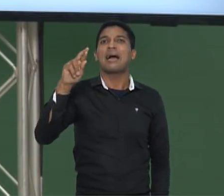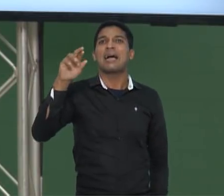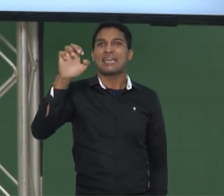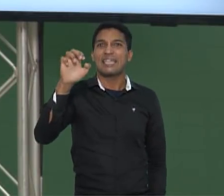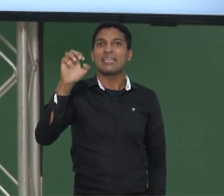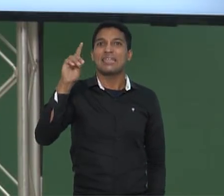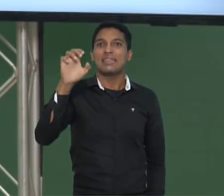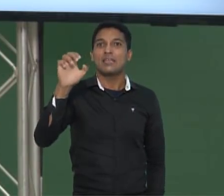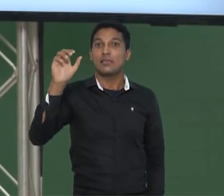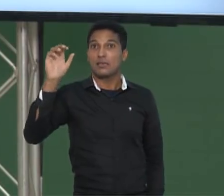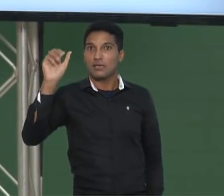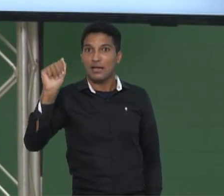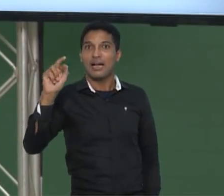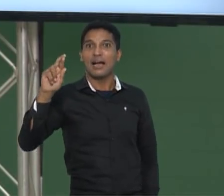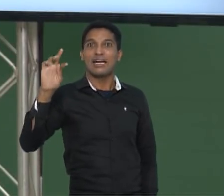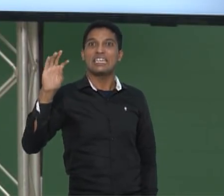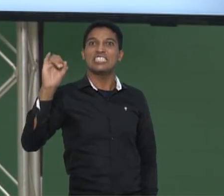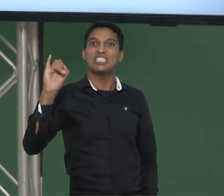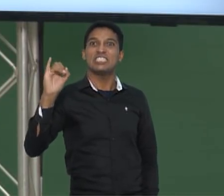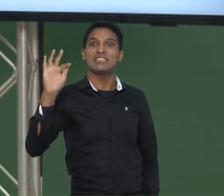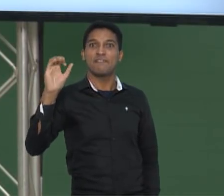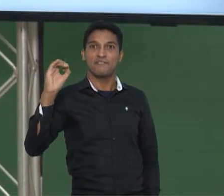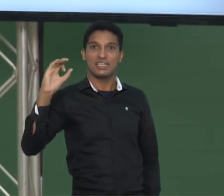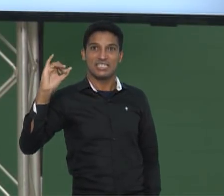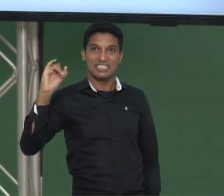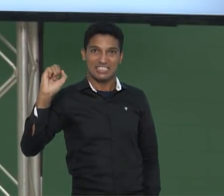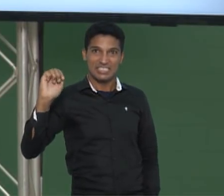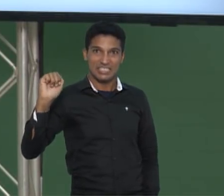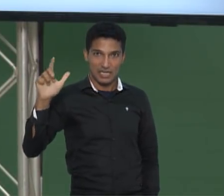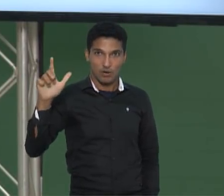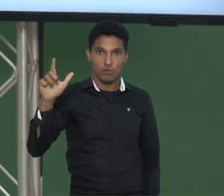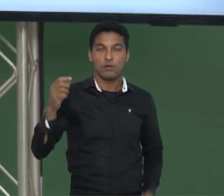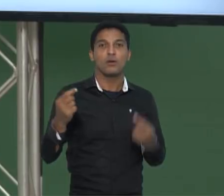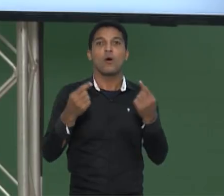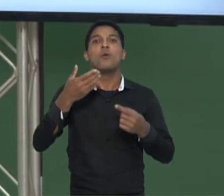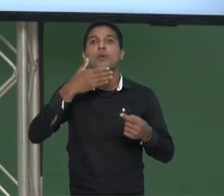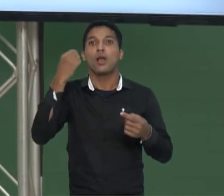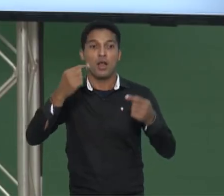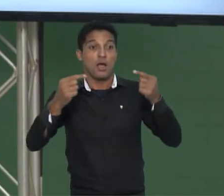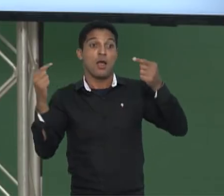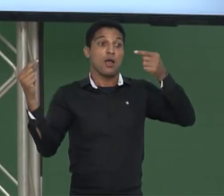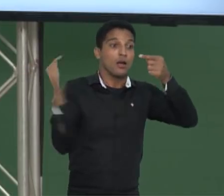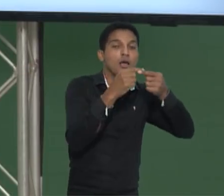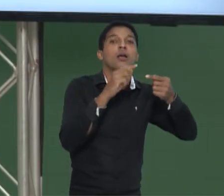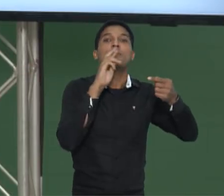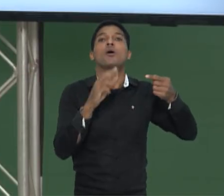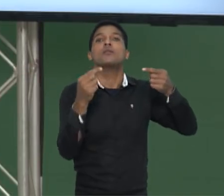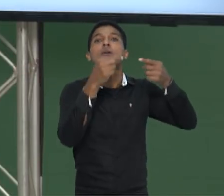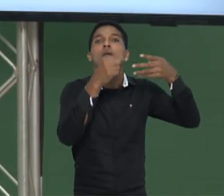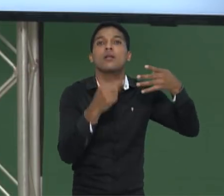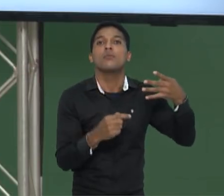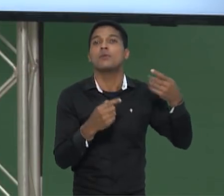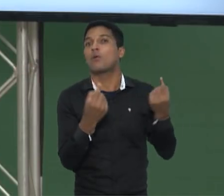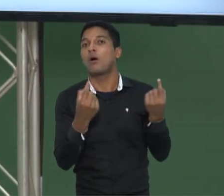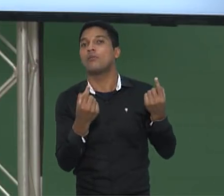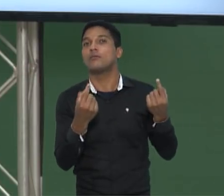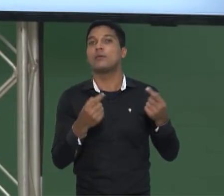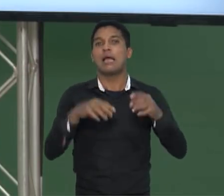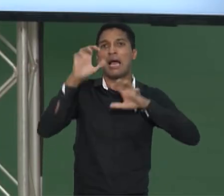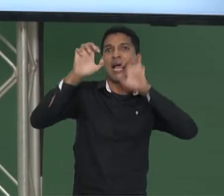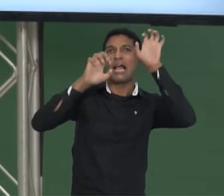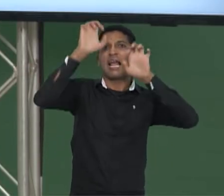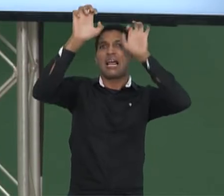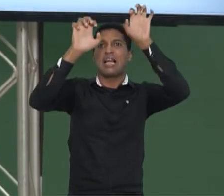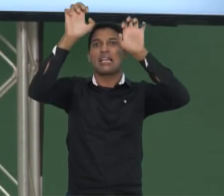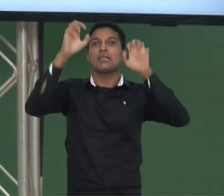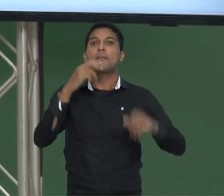as 4 e vão tentar descobrir qual a melhor definição para a escalada esportiva em parede artificial.